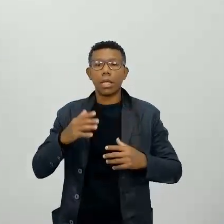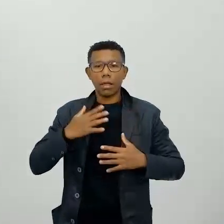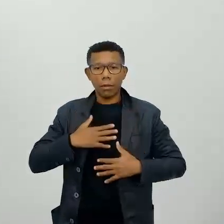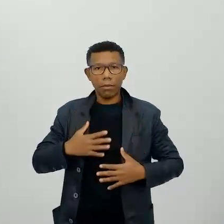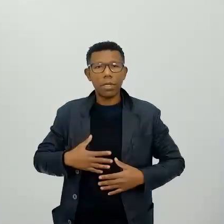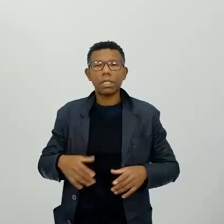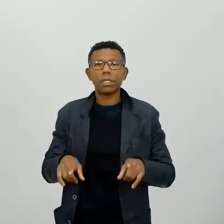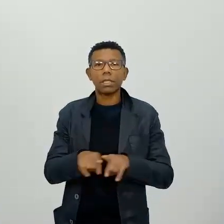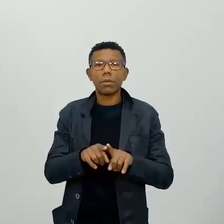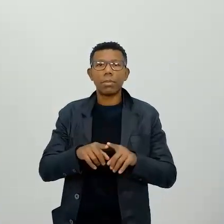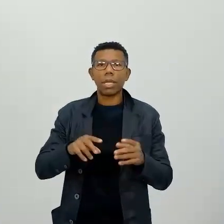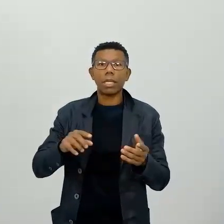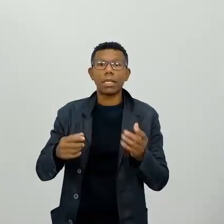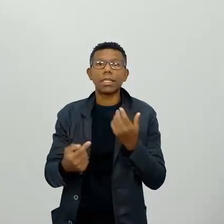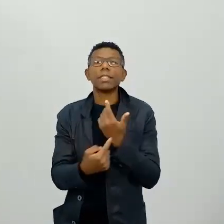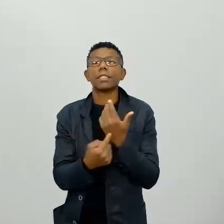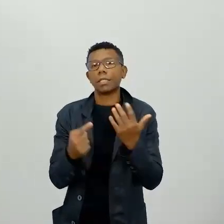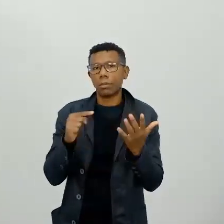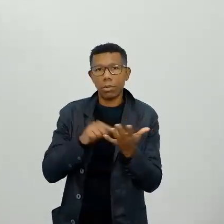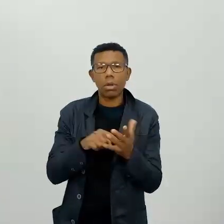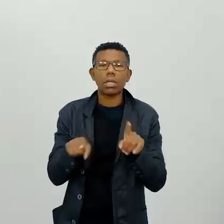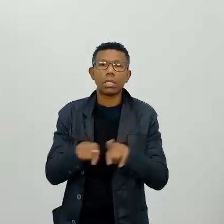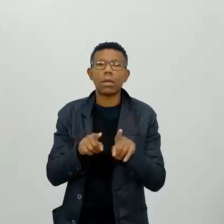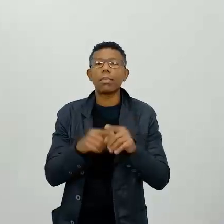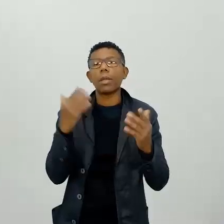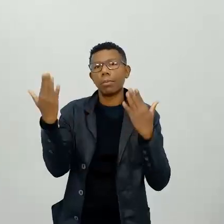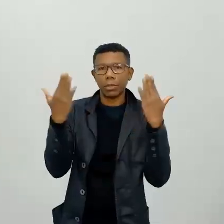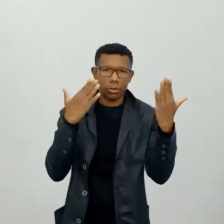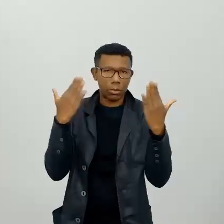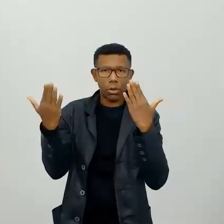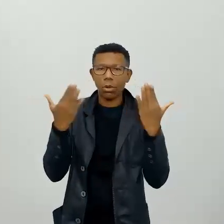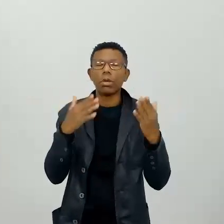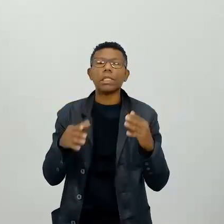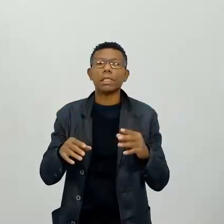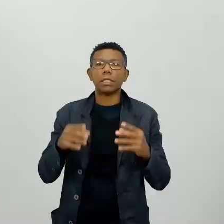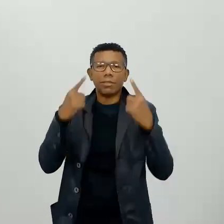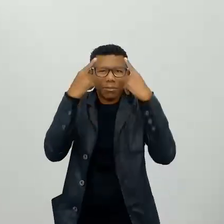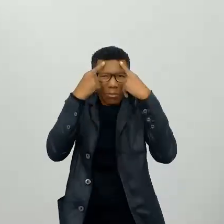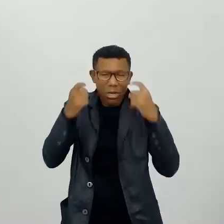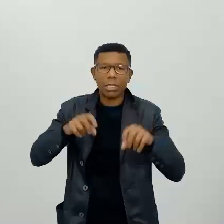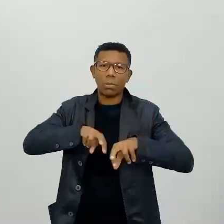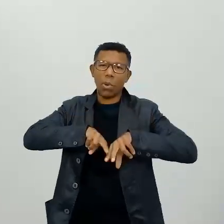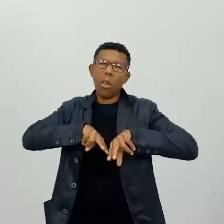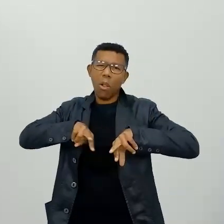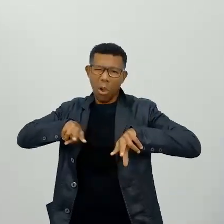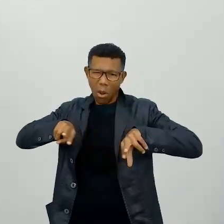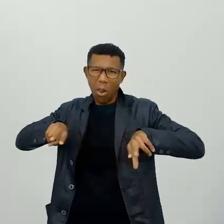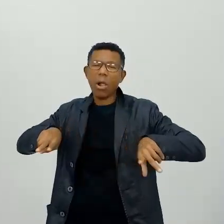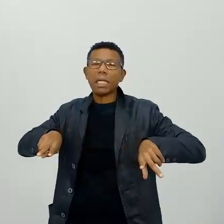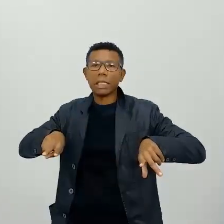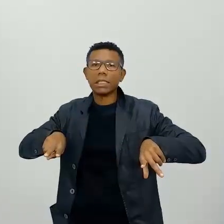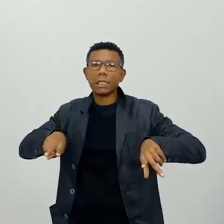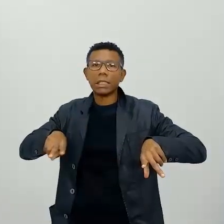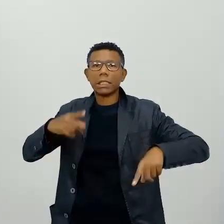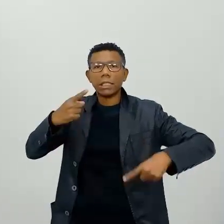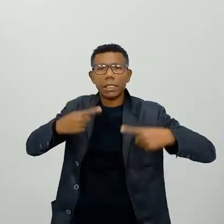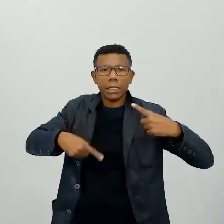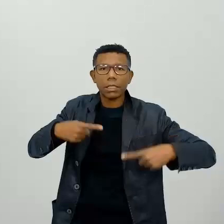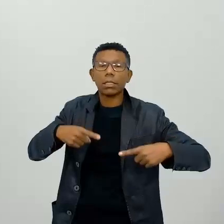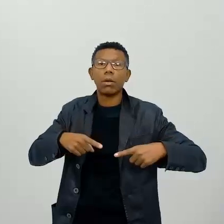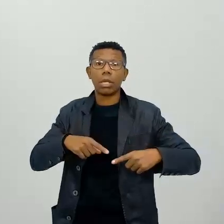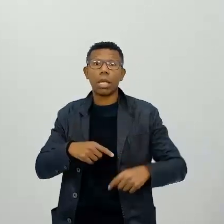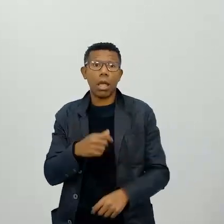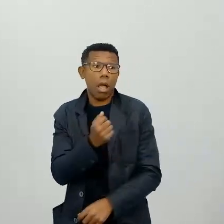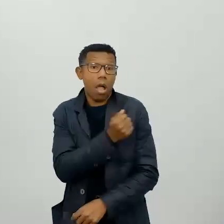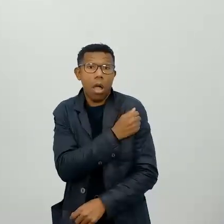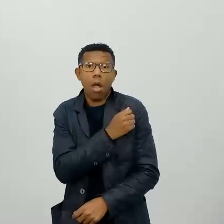a simbólica, a psicológica e outros tipos de violência que a gente possa perceber para levar para essa discussão, para que o nosso estudante,